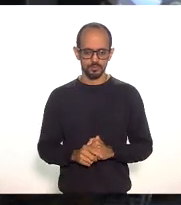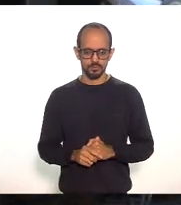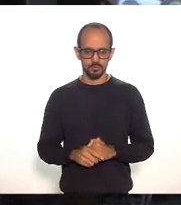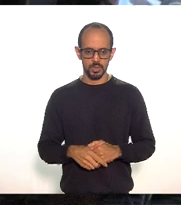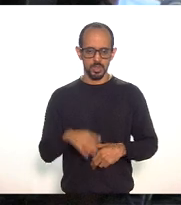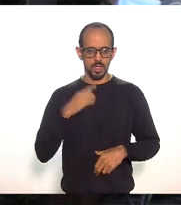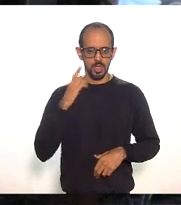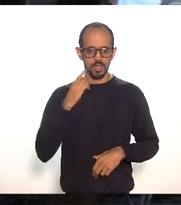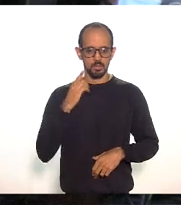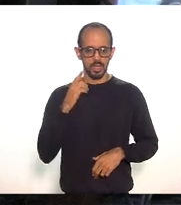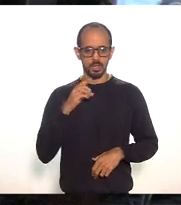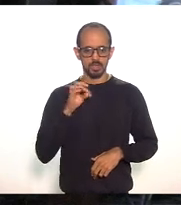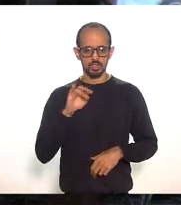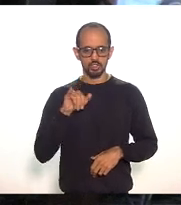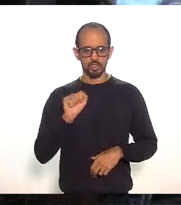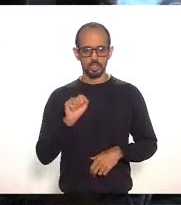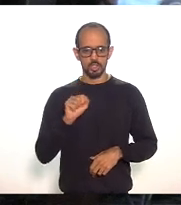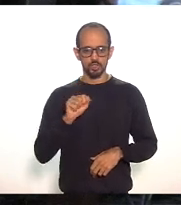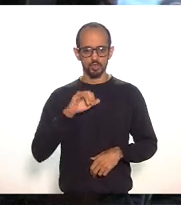Deputada Tia Ju.